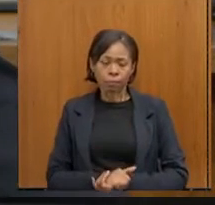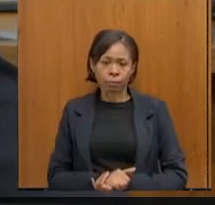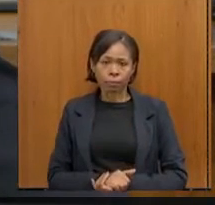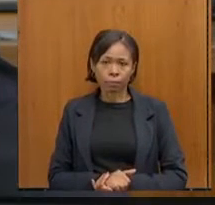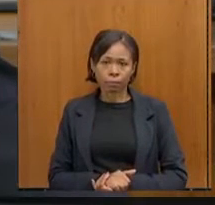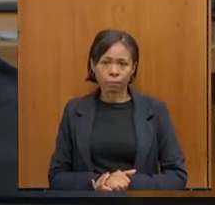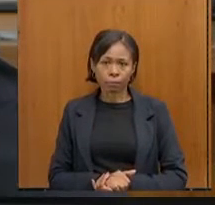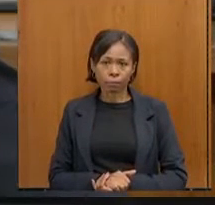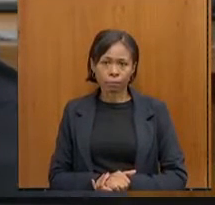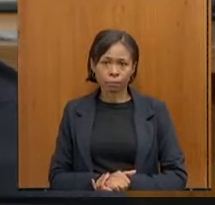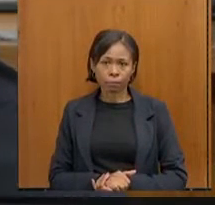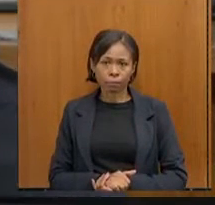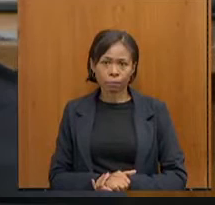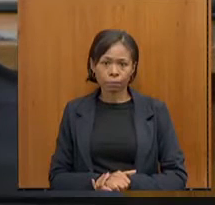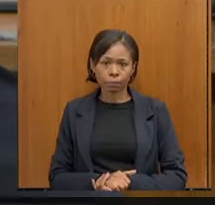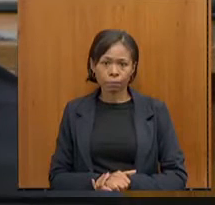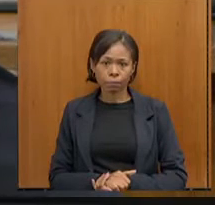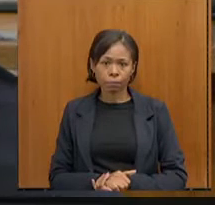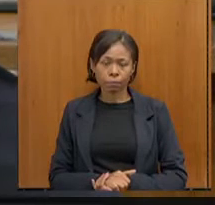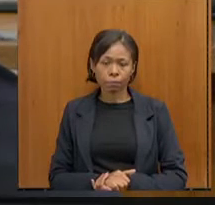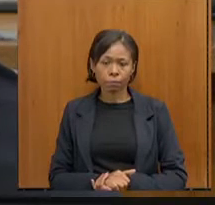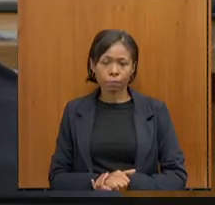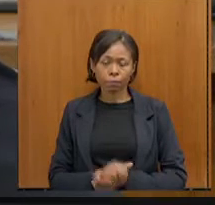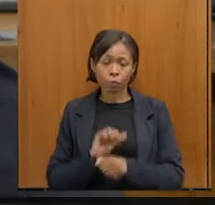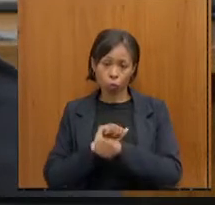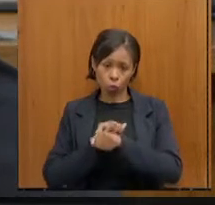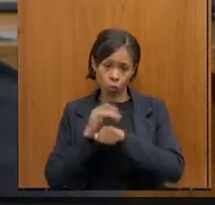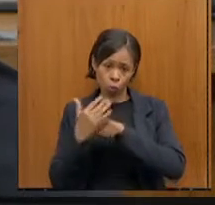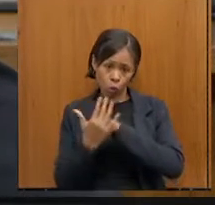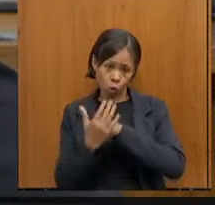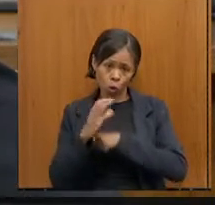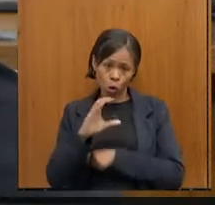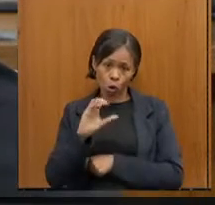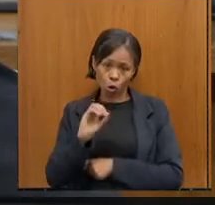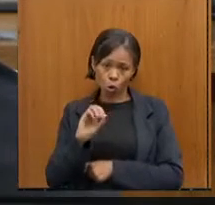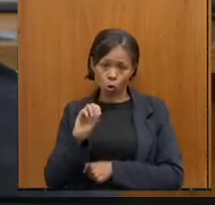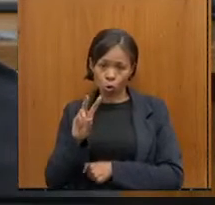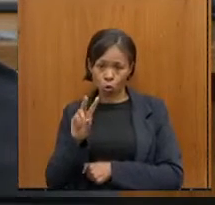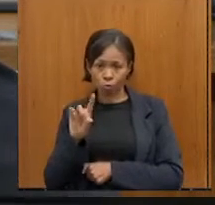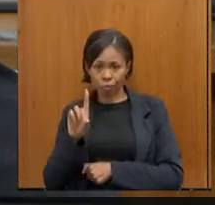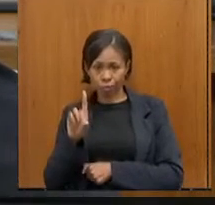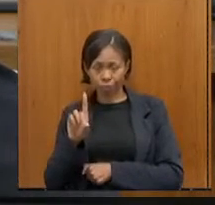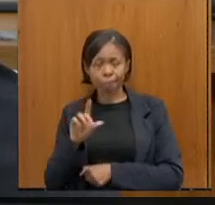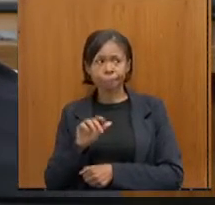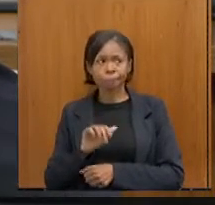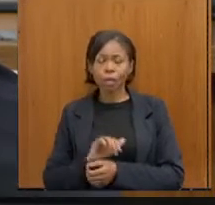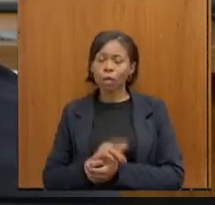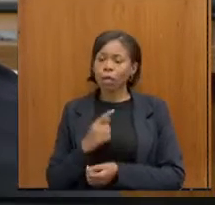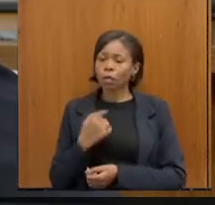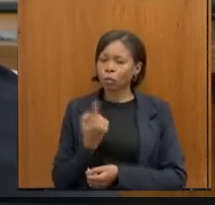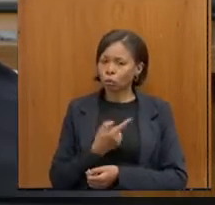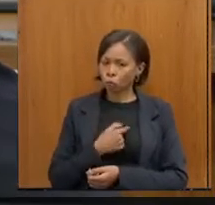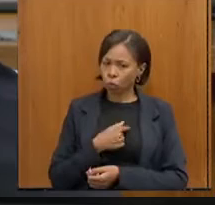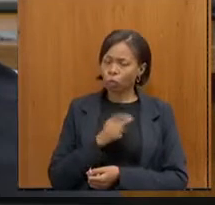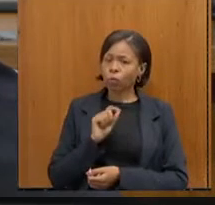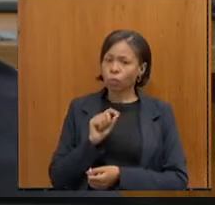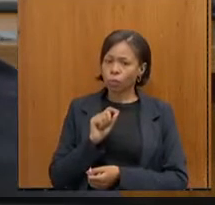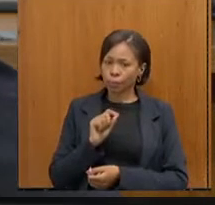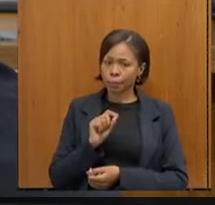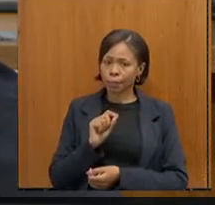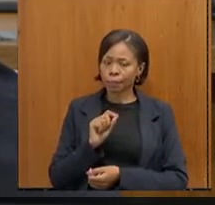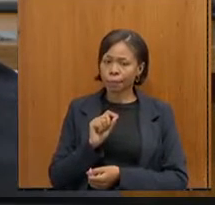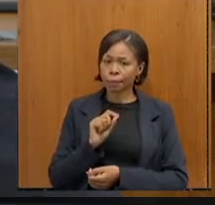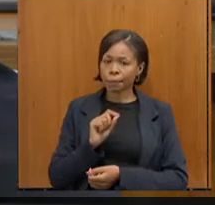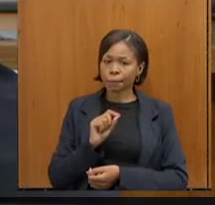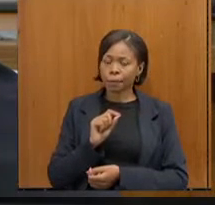o pc ficar mente sobre cosid né Nós suspendemos o corte das tarifas sociais